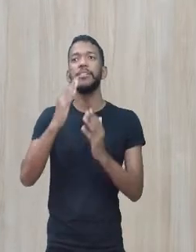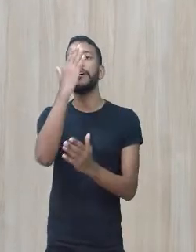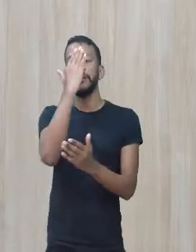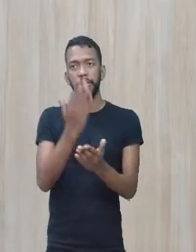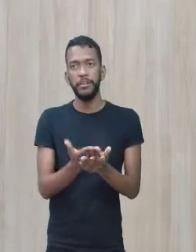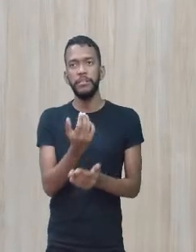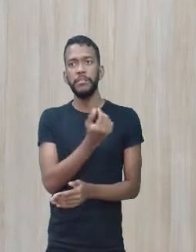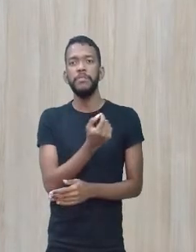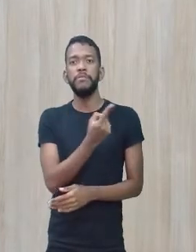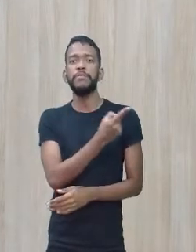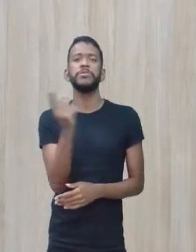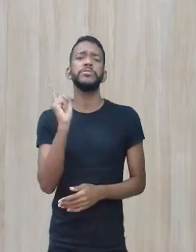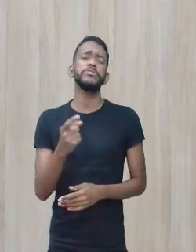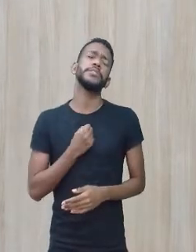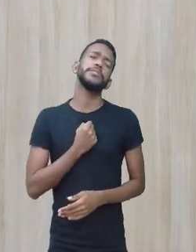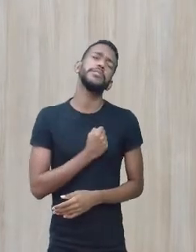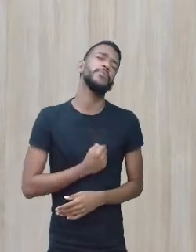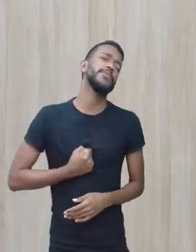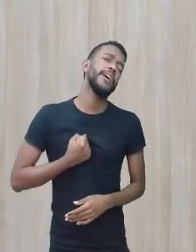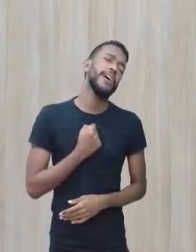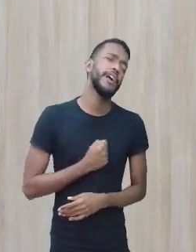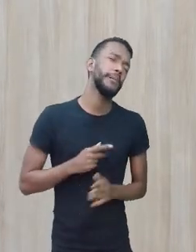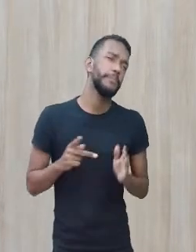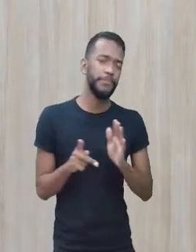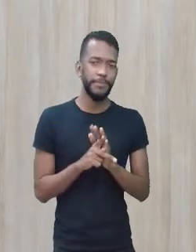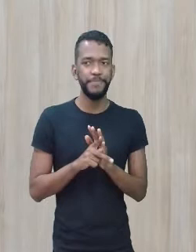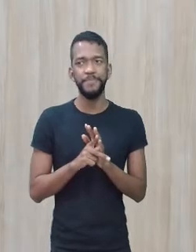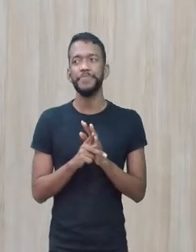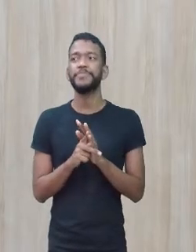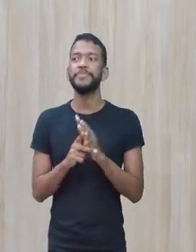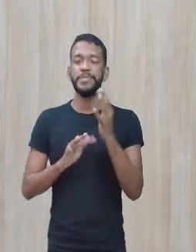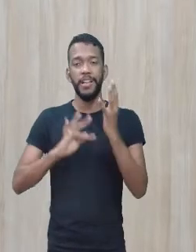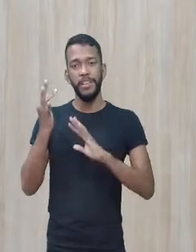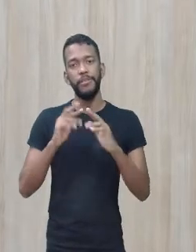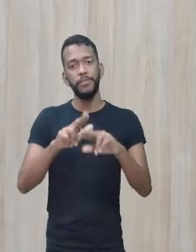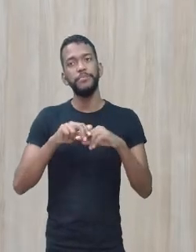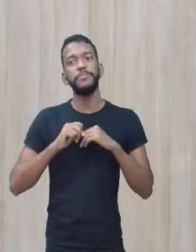estão saudosos do carnaval, mas a gente tem que entender que